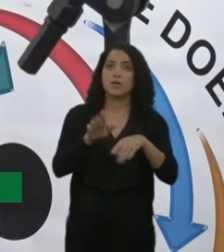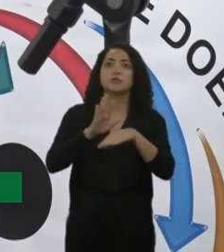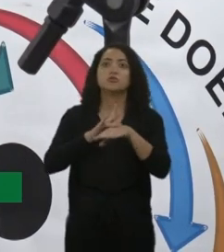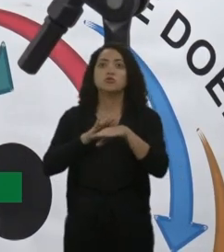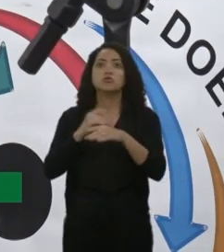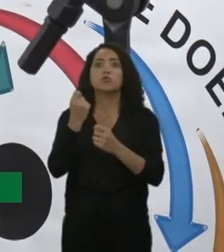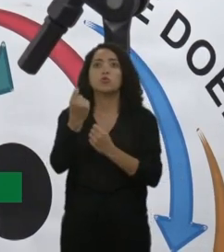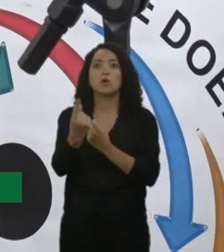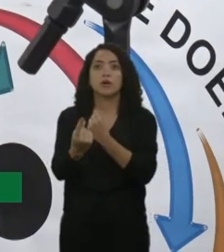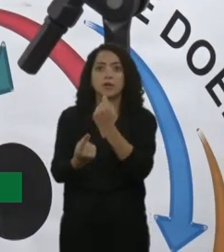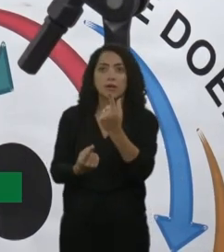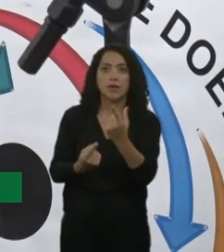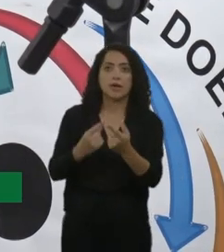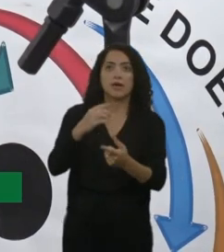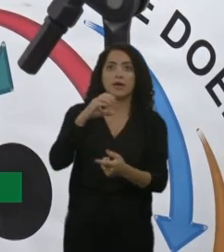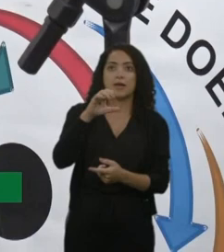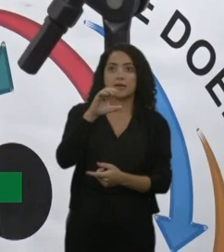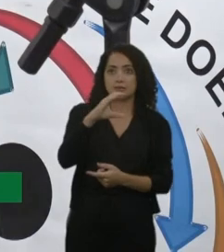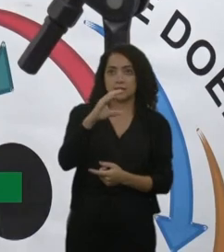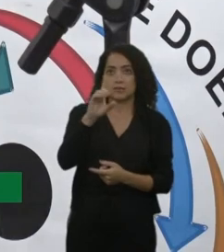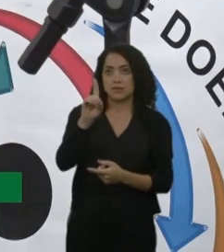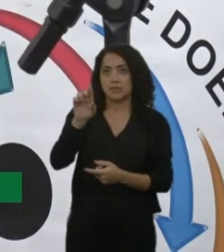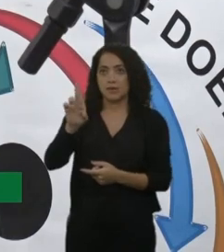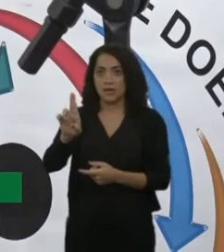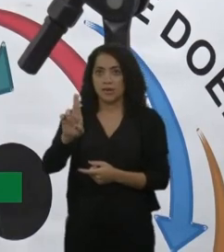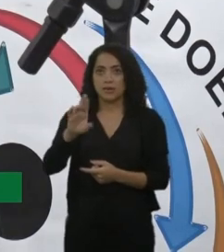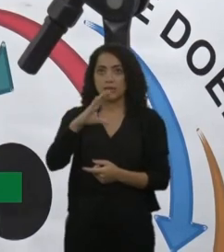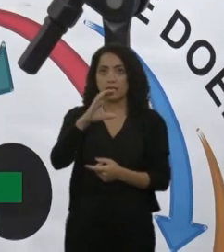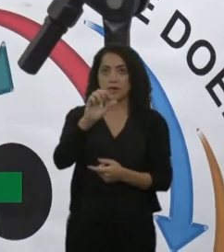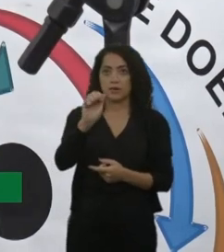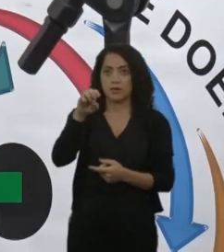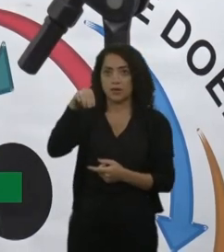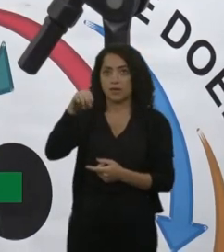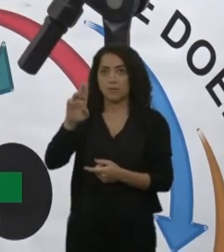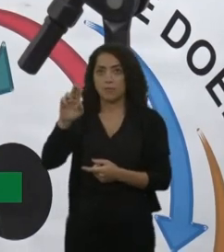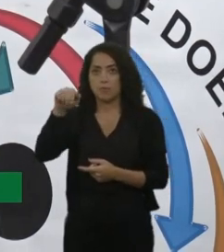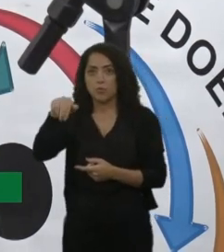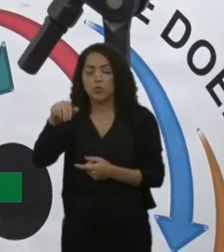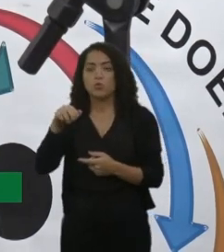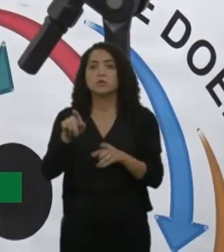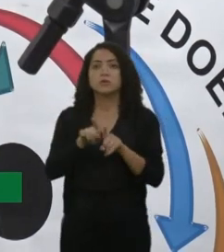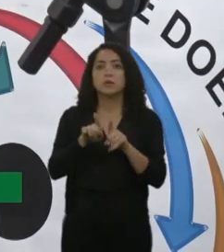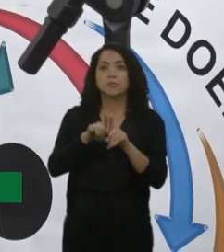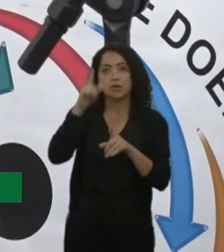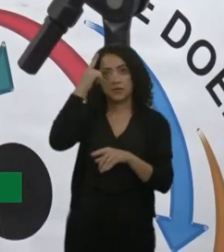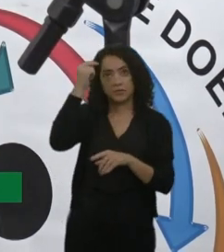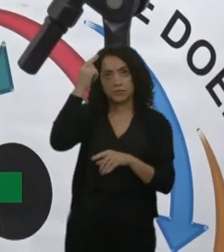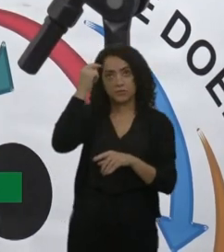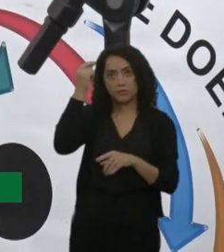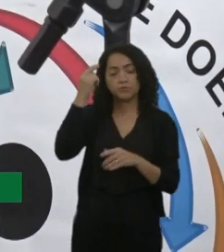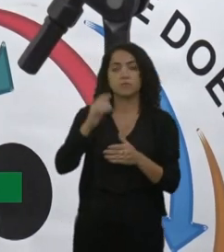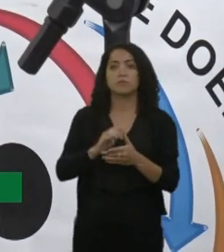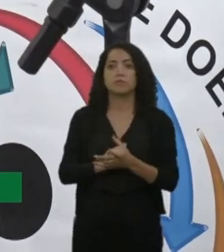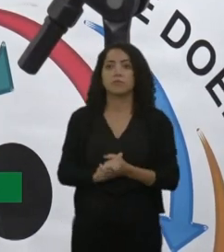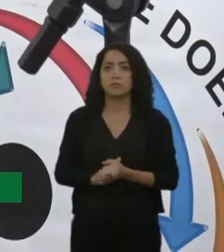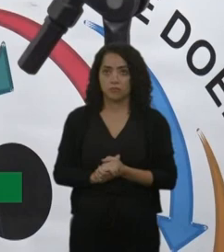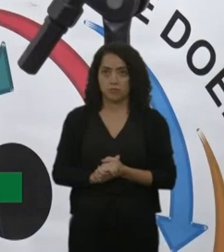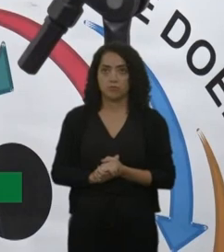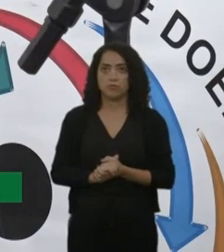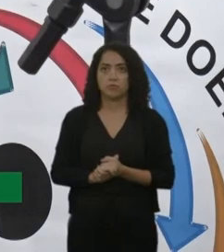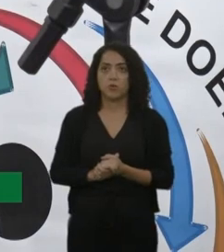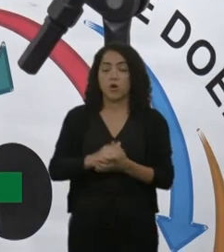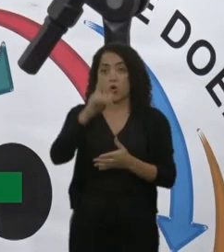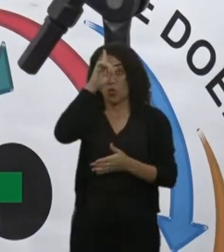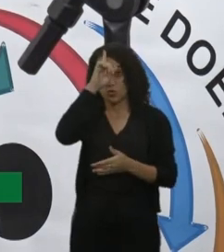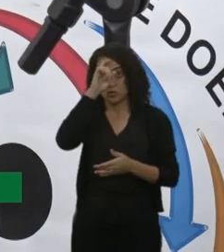Raras, ACDR e ACAMU, e conta também com o apoio da Universidade Federal de Santa Catarina, Hospital